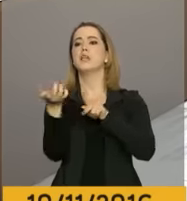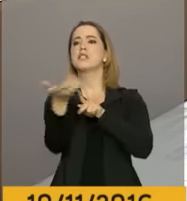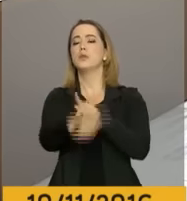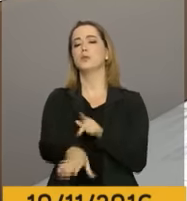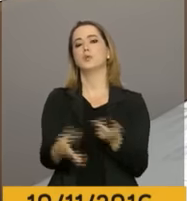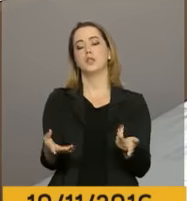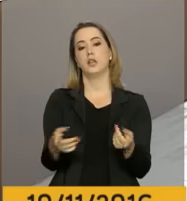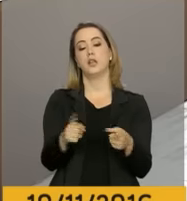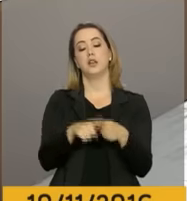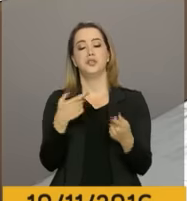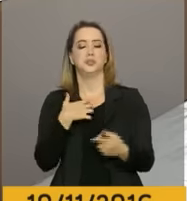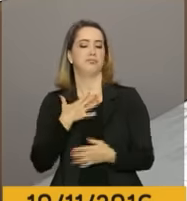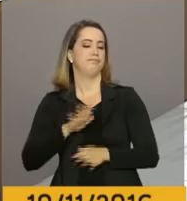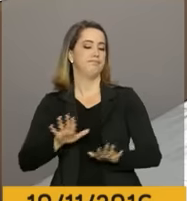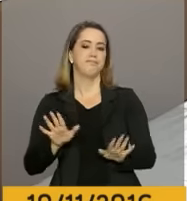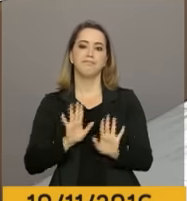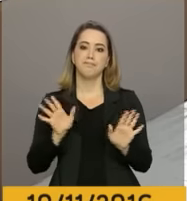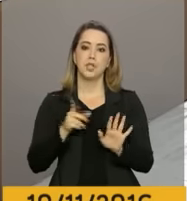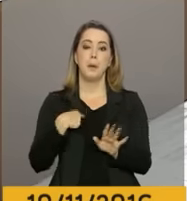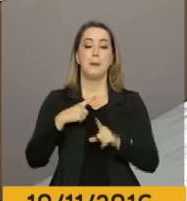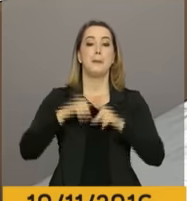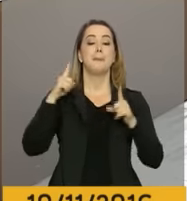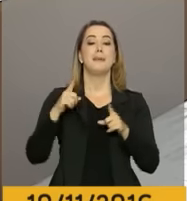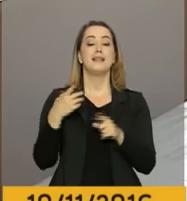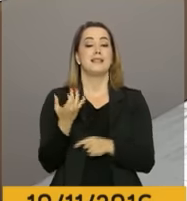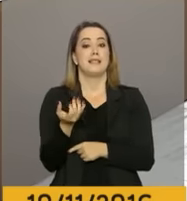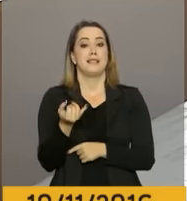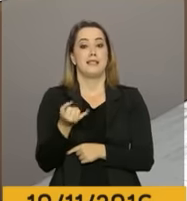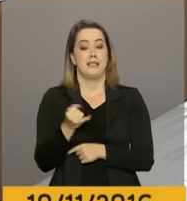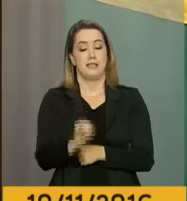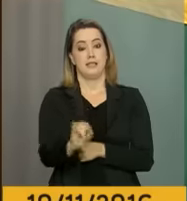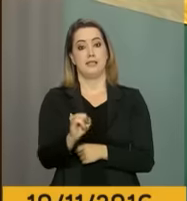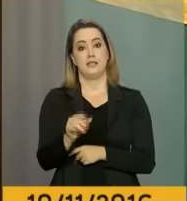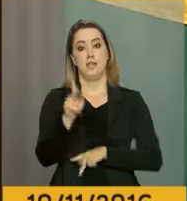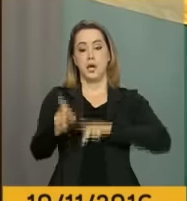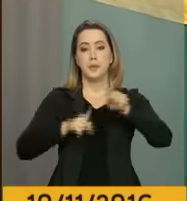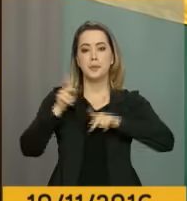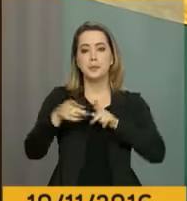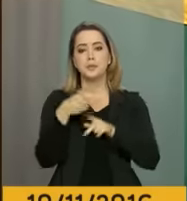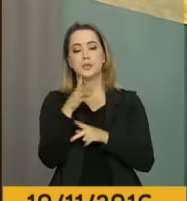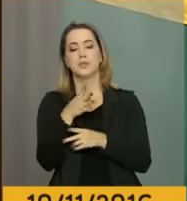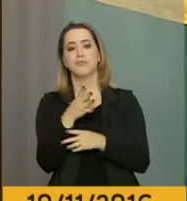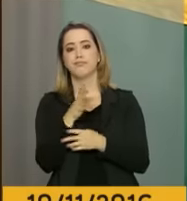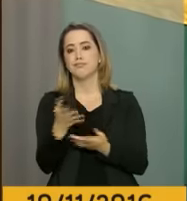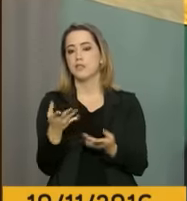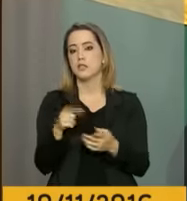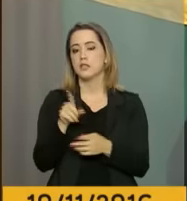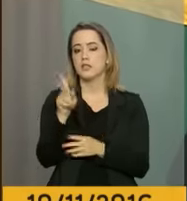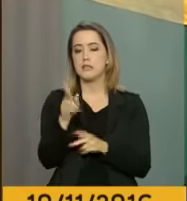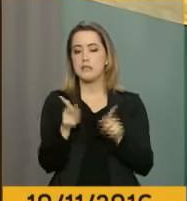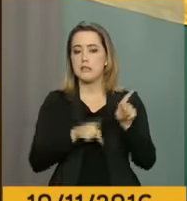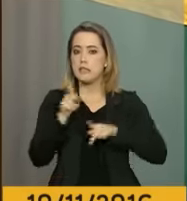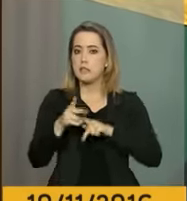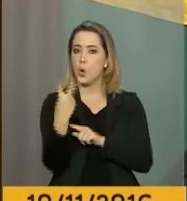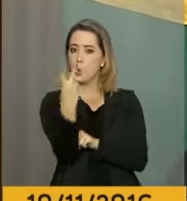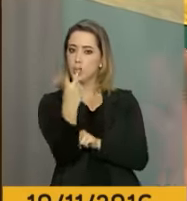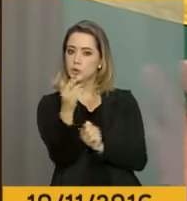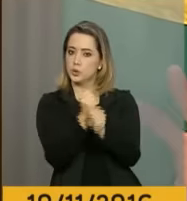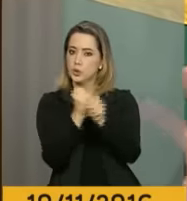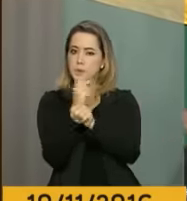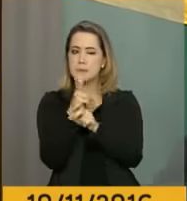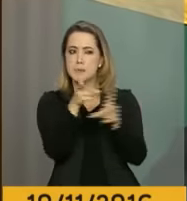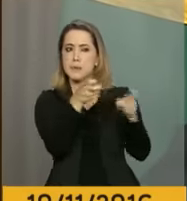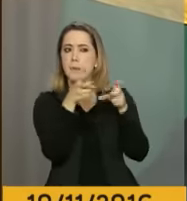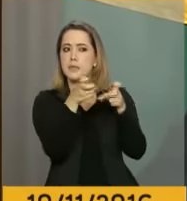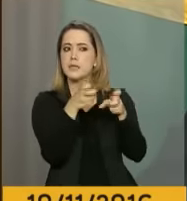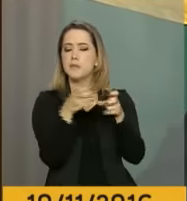incomodo. Se eu ficar impopular, mas daqui a 2 anos, o Brasil, as pessoas perceberem que o Brasil entrou nos trilhos, eu